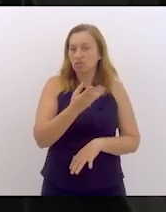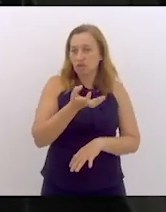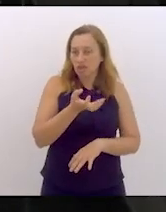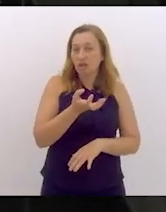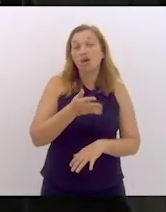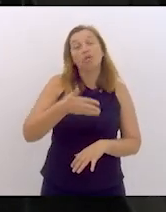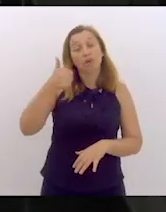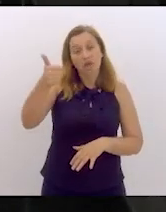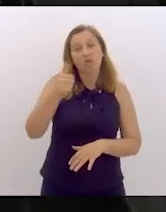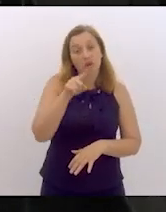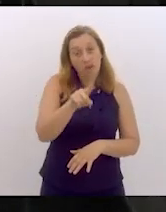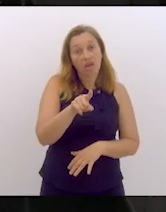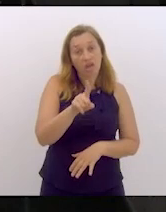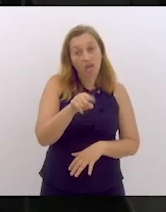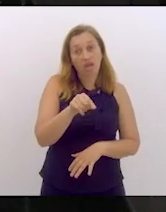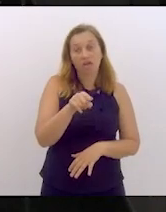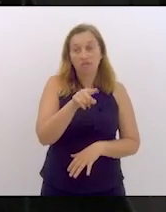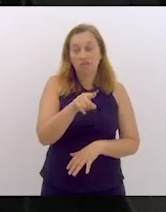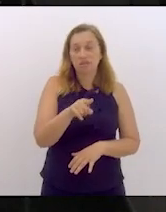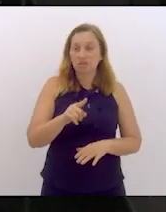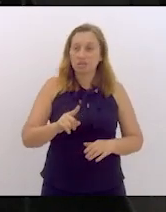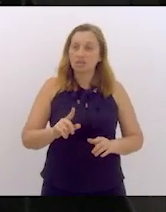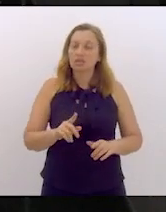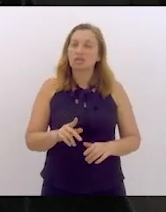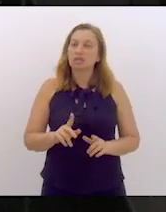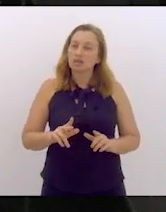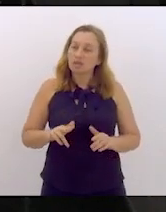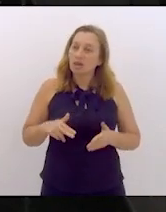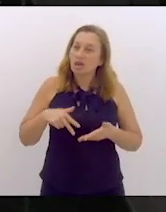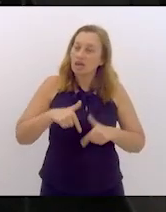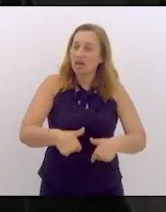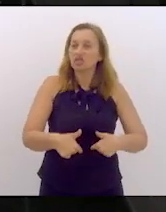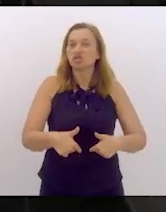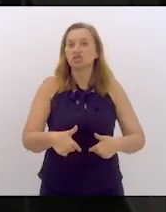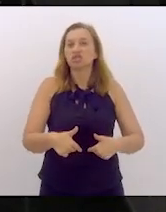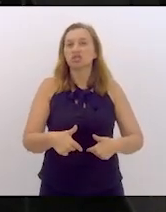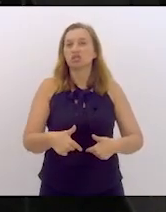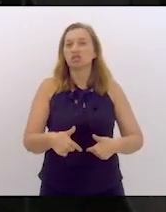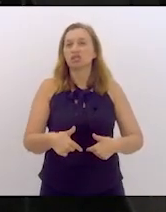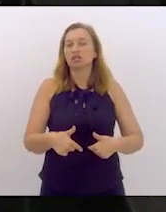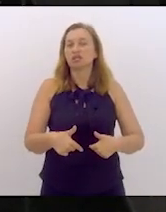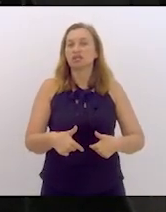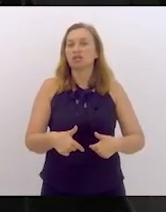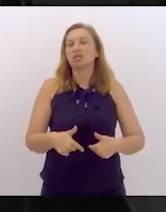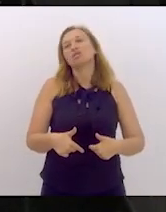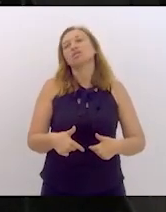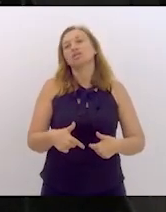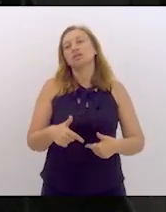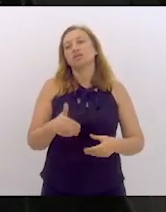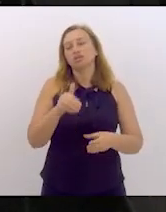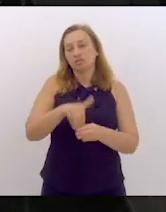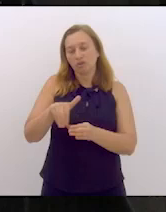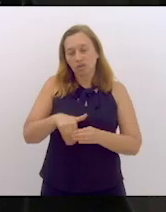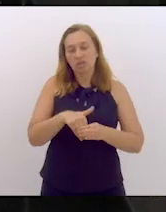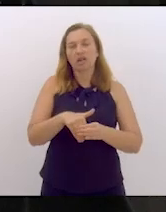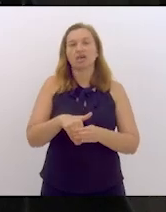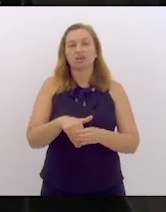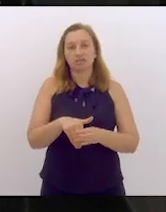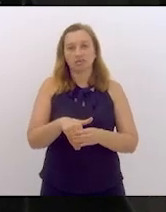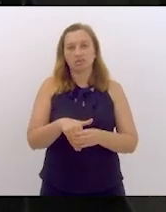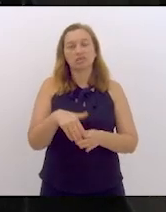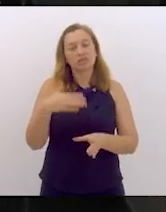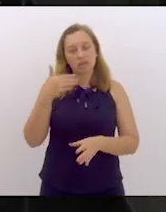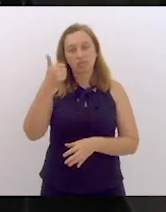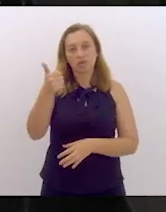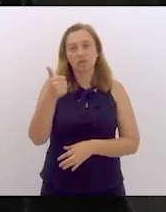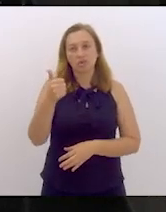posições a melhor maneira é você de alguma forma se posicionar e não há melhor melhor forma de se posicionar do que exercendo aquele que é